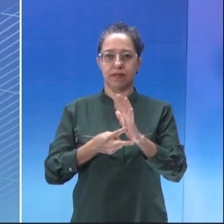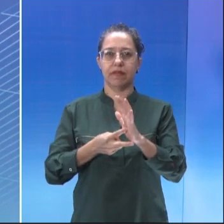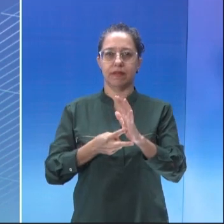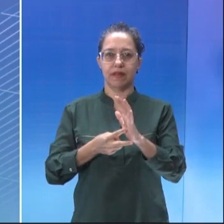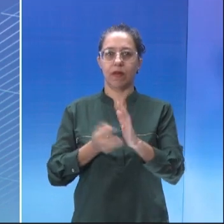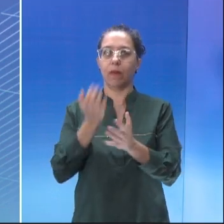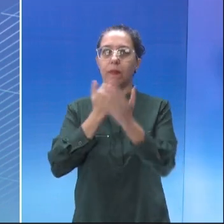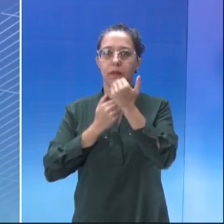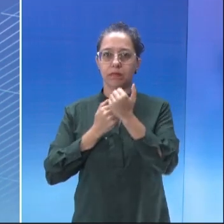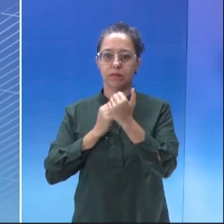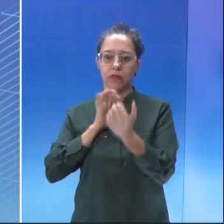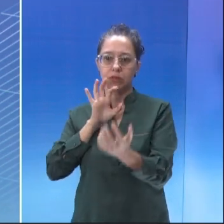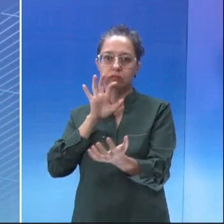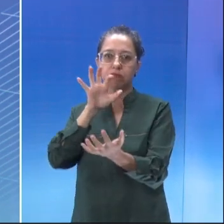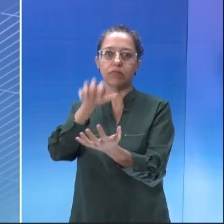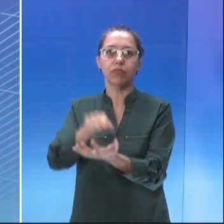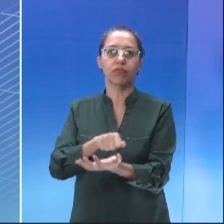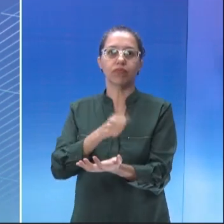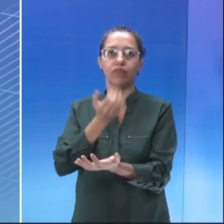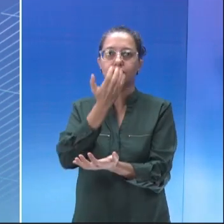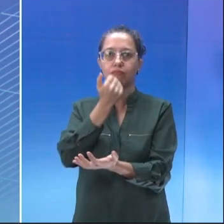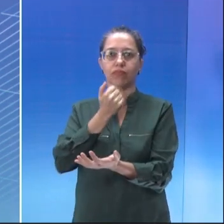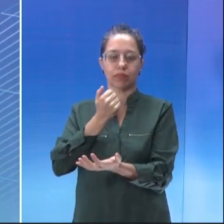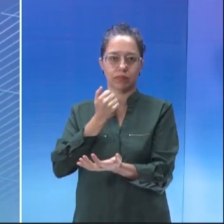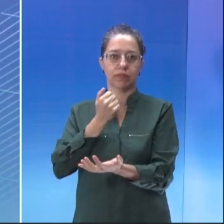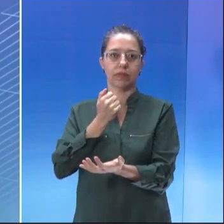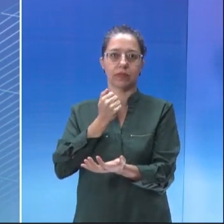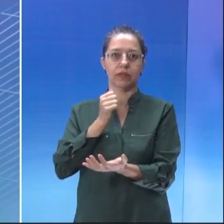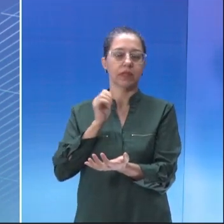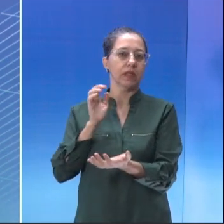fagocitar é comer. Ela vai lá e digere aquela substância